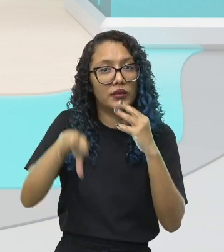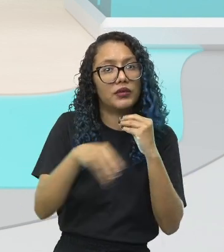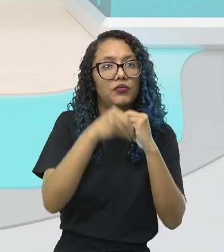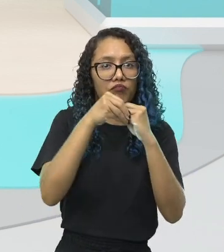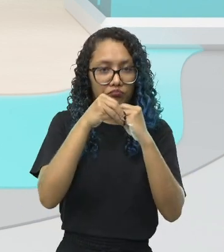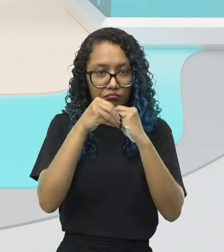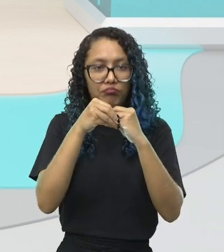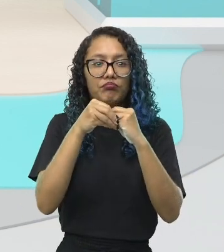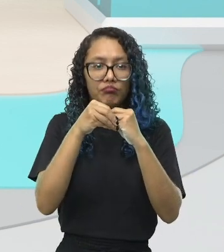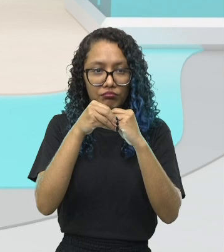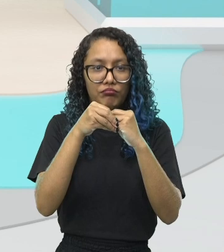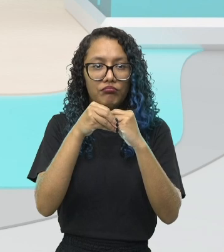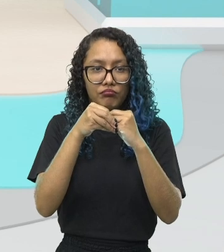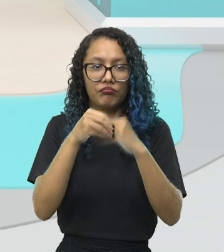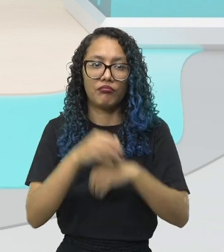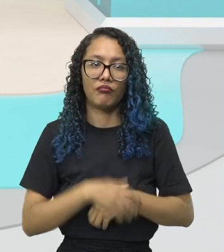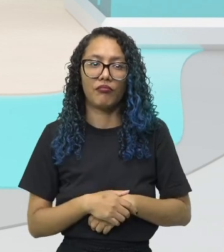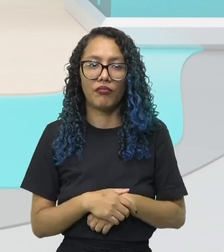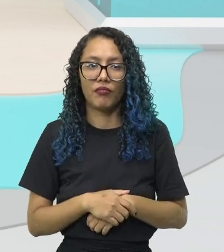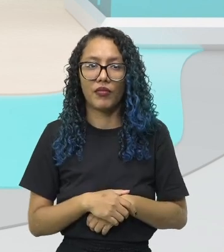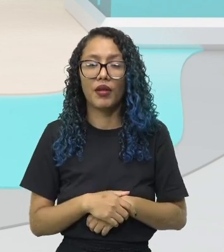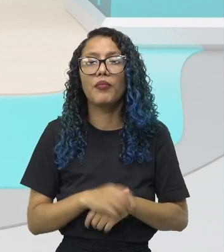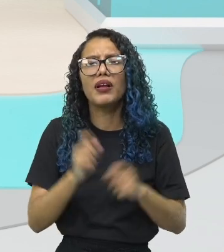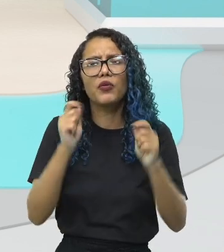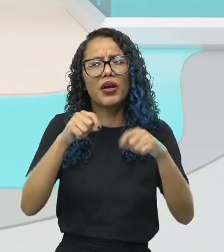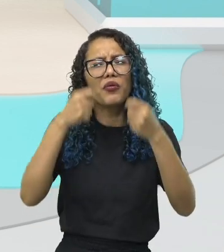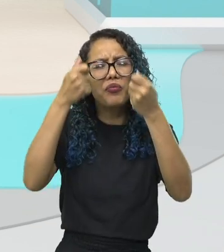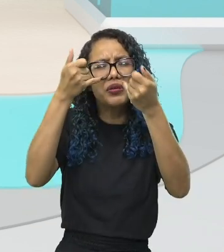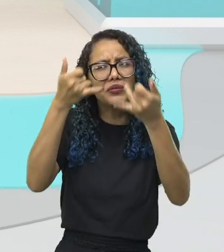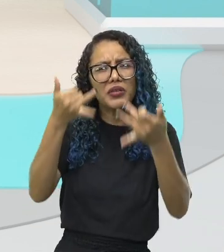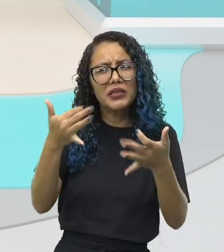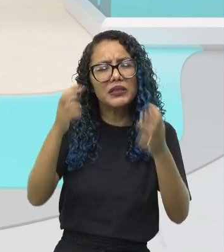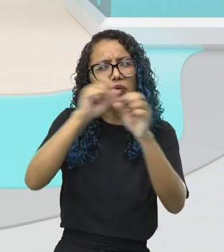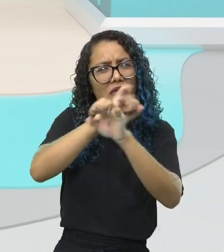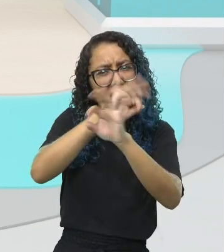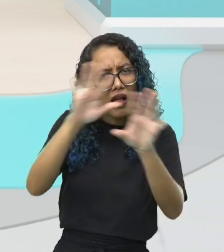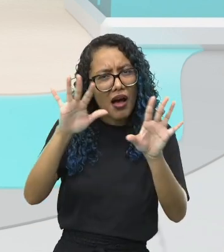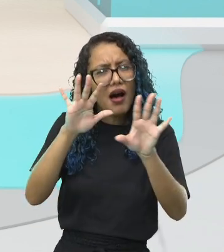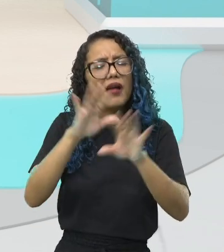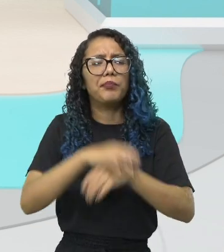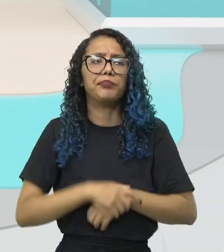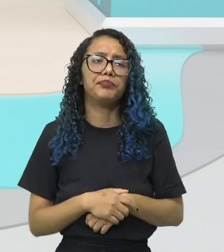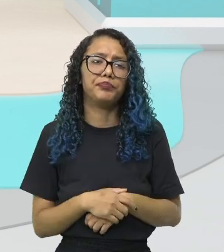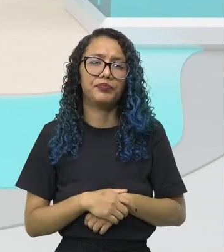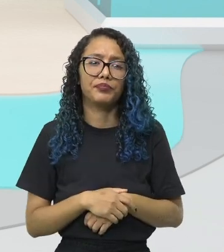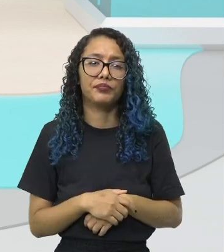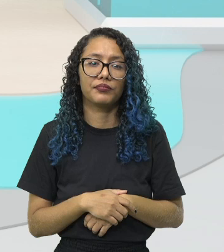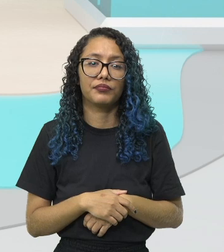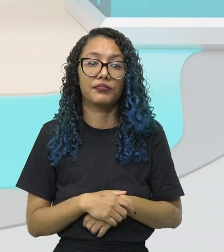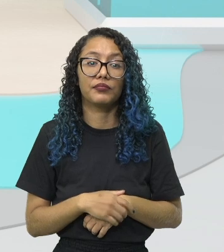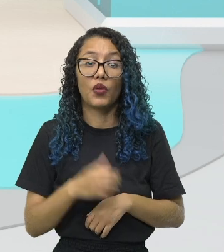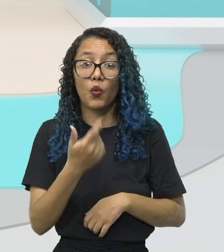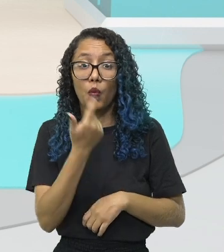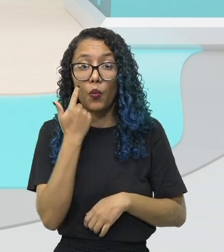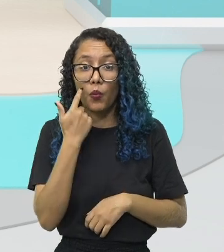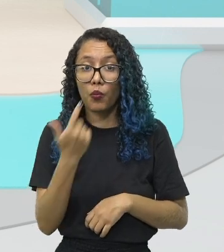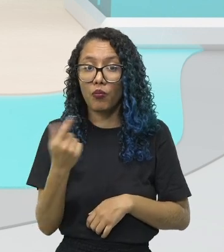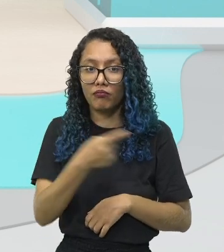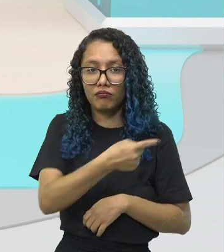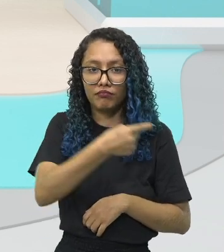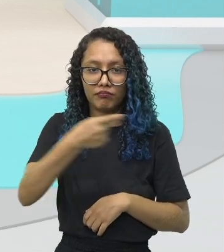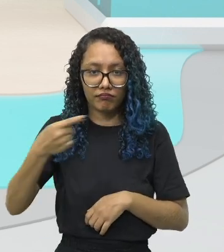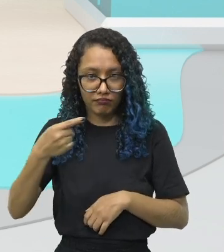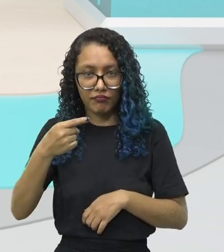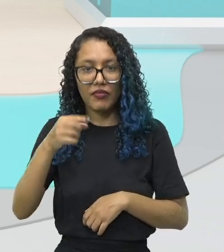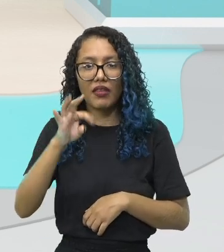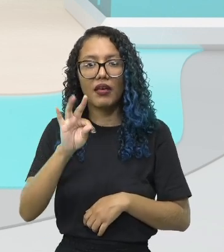que é um pouco por fora daquilo que para contextualizar o que a gente está falando. Então serve aí também, certo? O travessão, meu nome